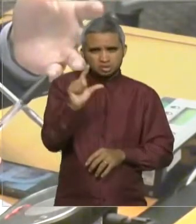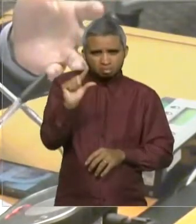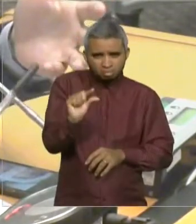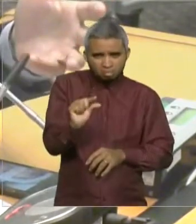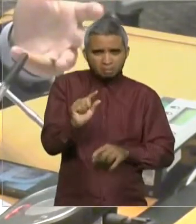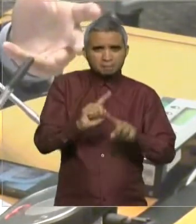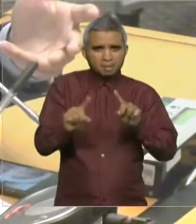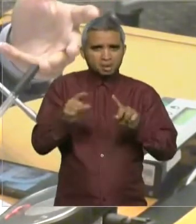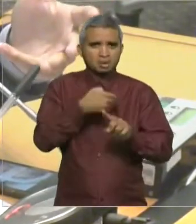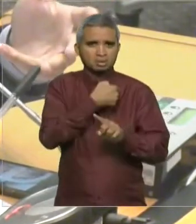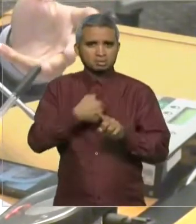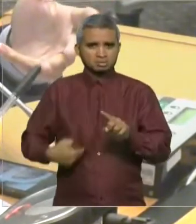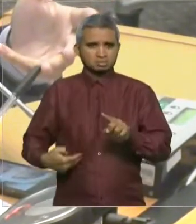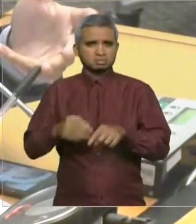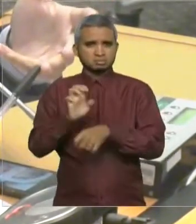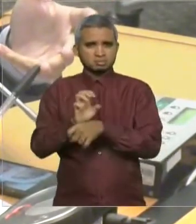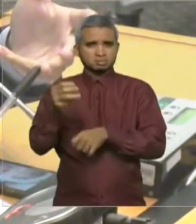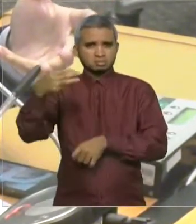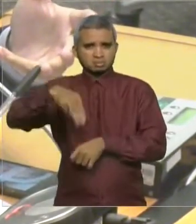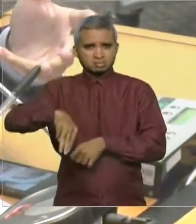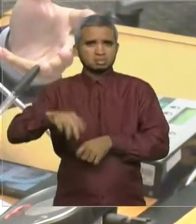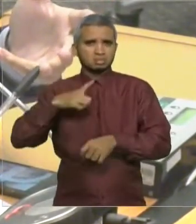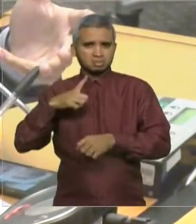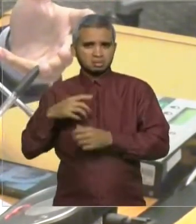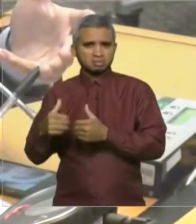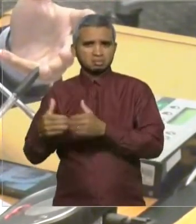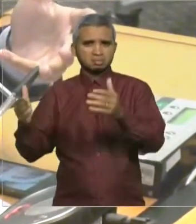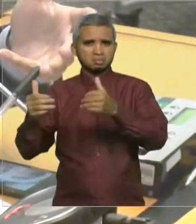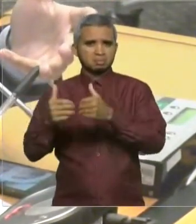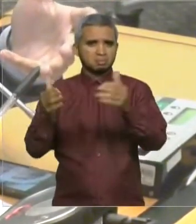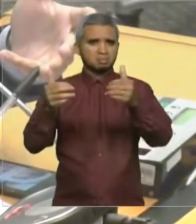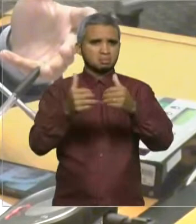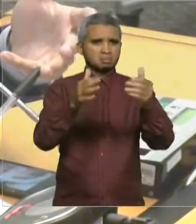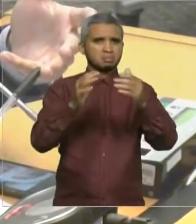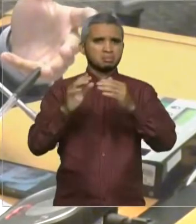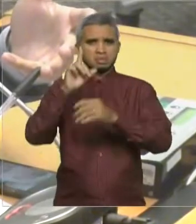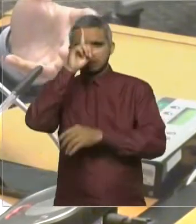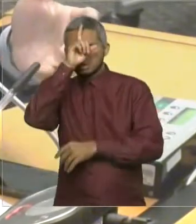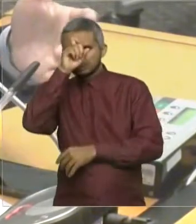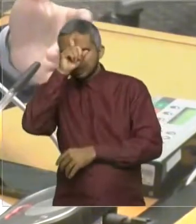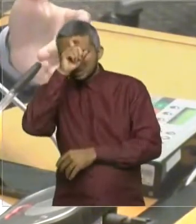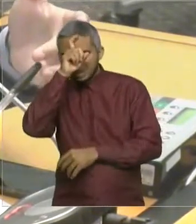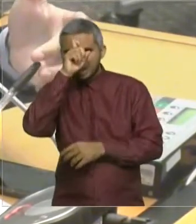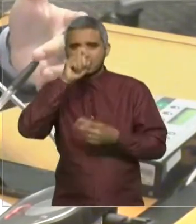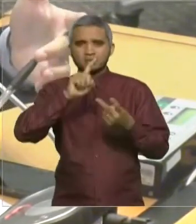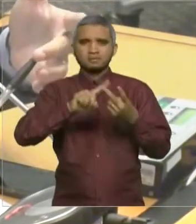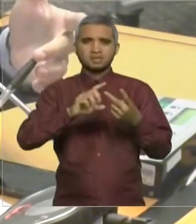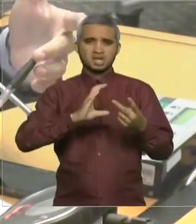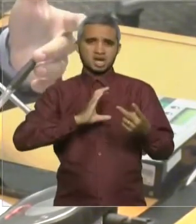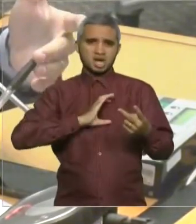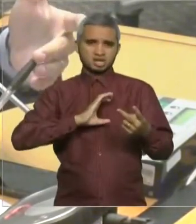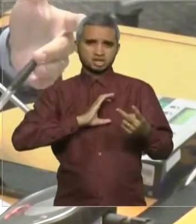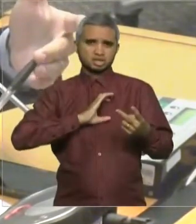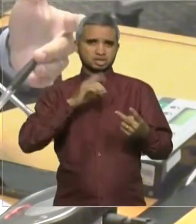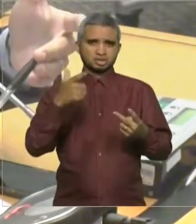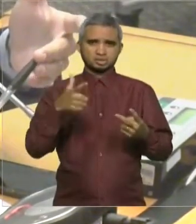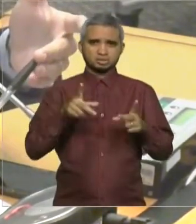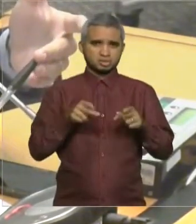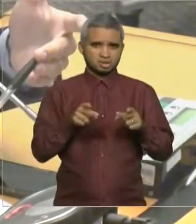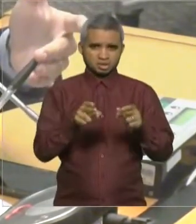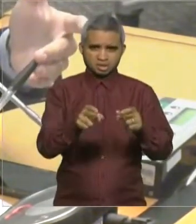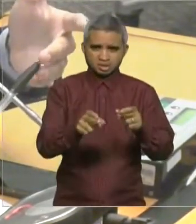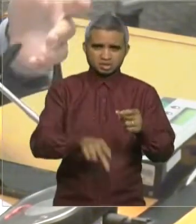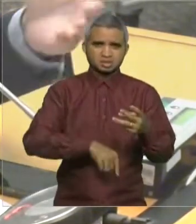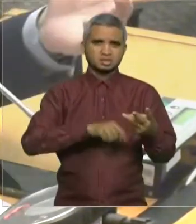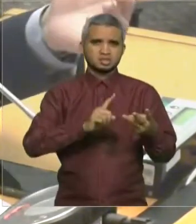macro-regional, abrindo novos serviços, serviços onde não existiam, serviço de oncologia não existia em Caxias, serviço de oncologia não existia em Imperatriz, não existia UTI